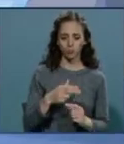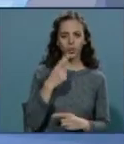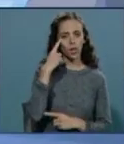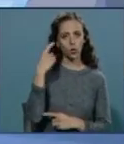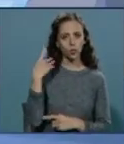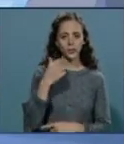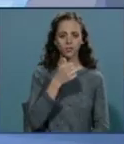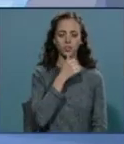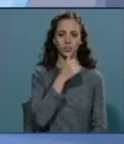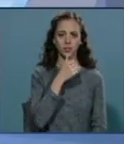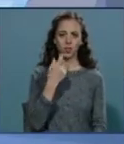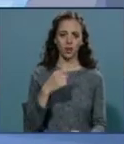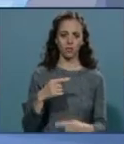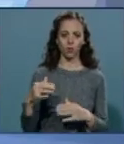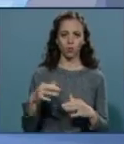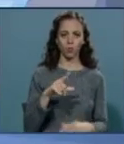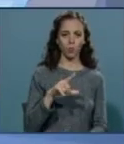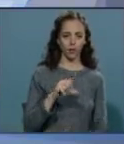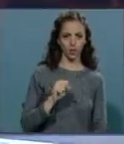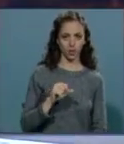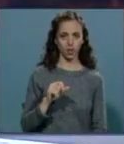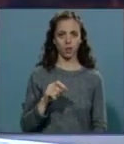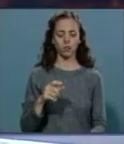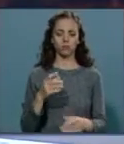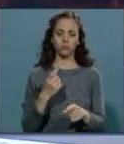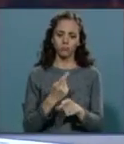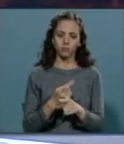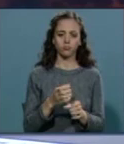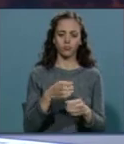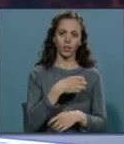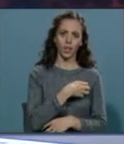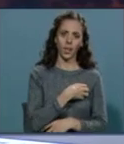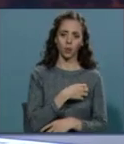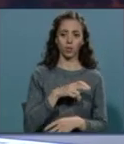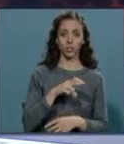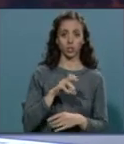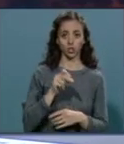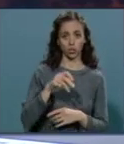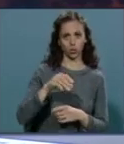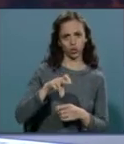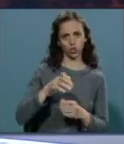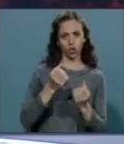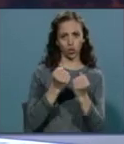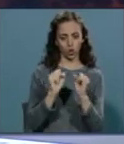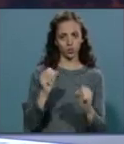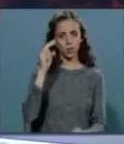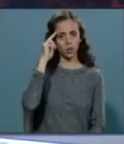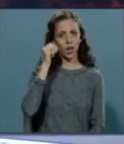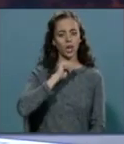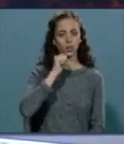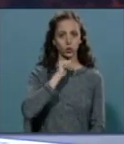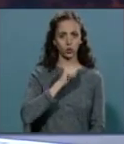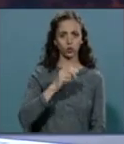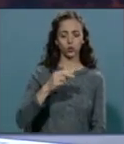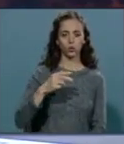que é compreensível esta decisão de ver futebol da primeira liga ainda que seja digamos assim às equipas no caso das regiões autónomas da madeira e dos